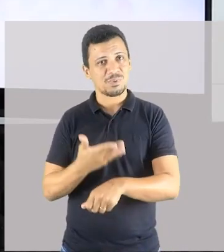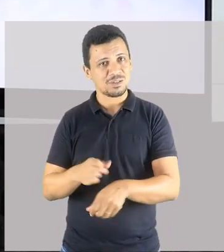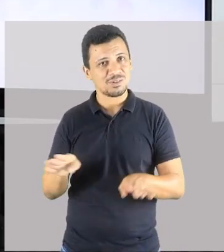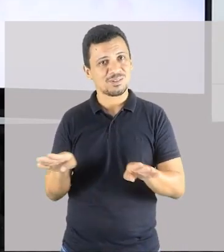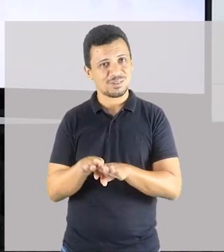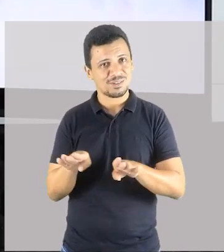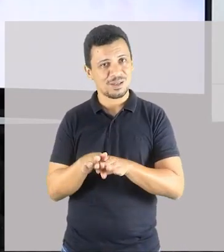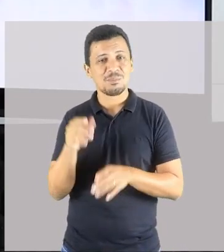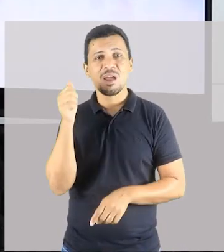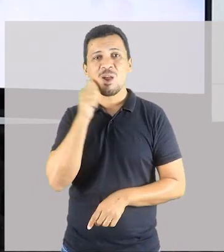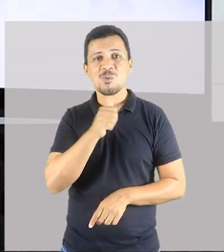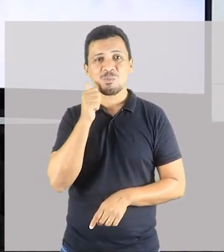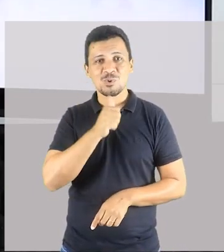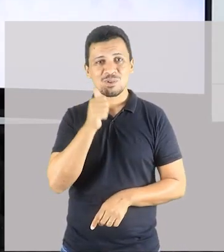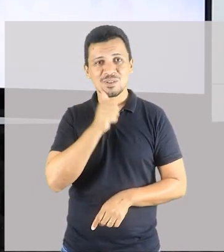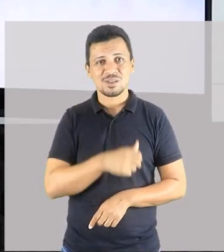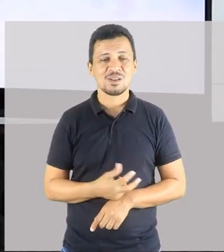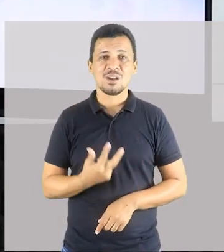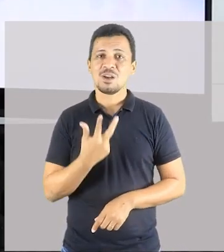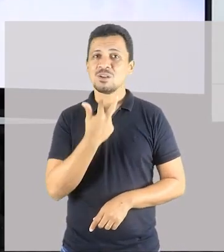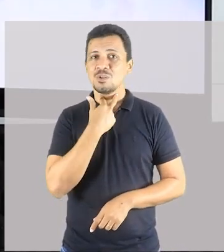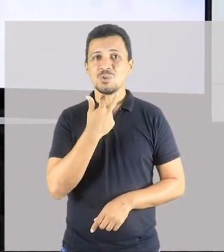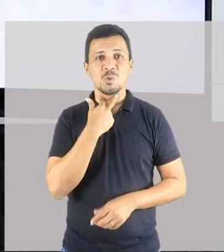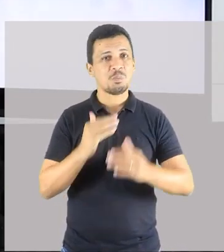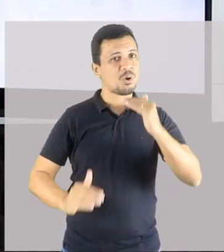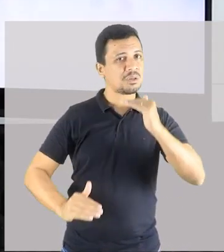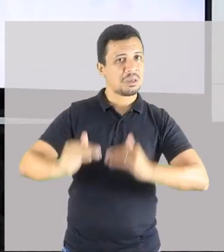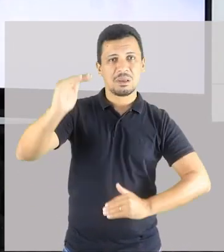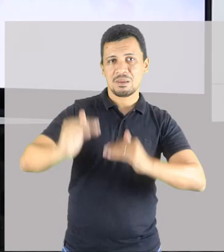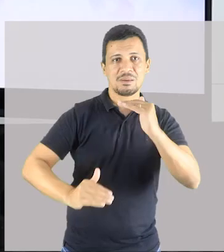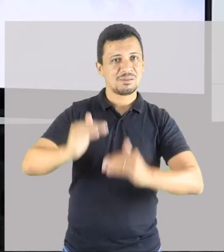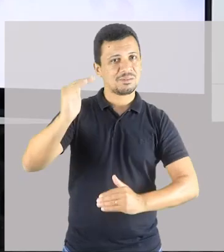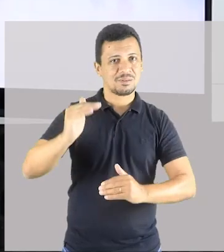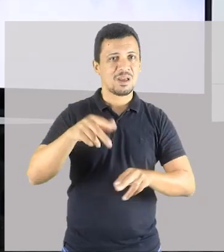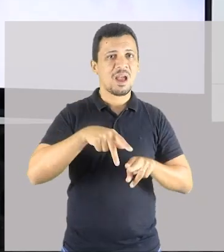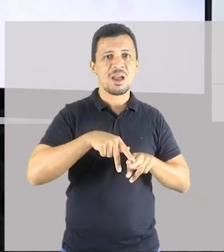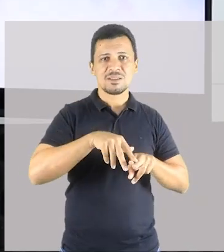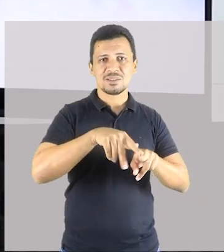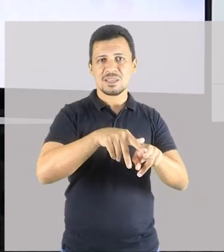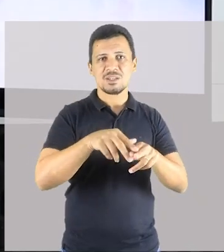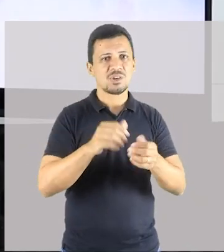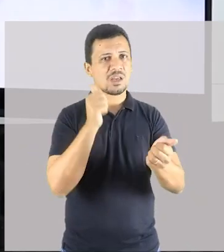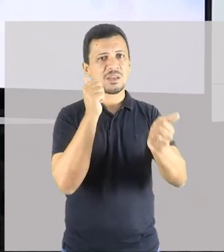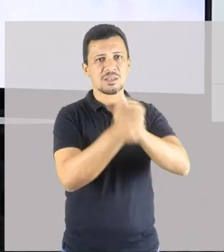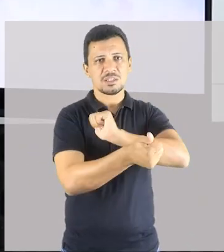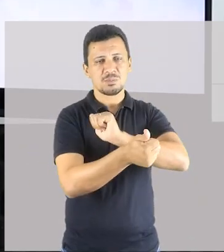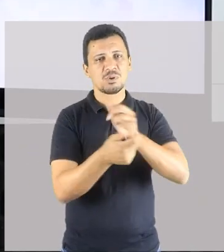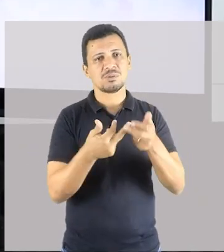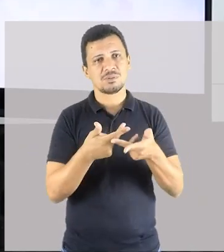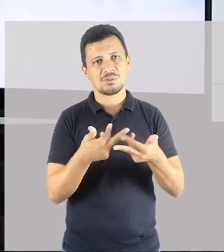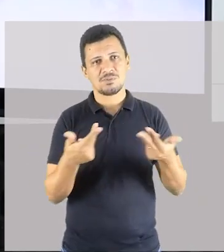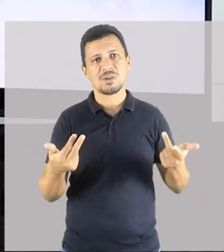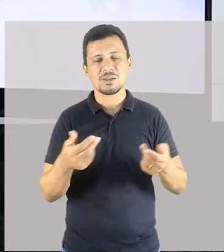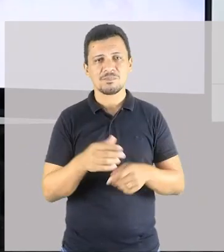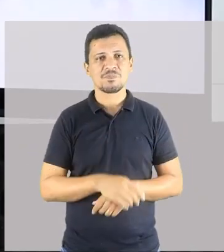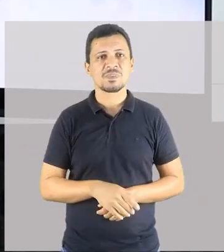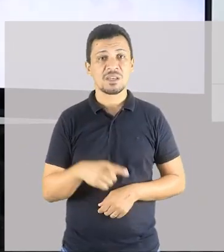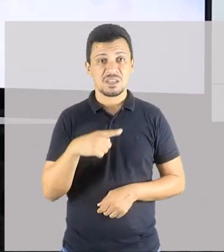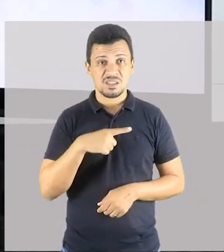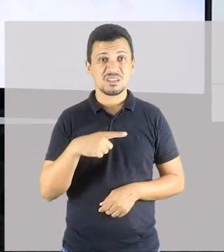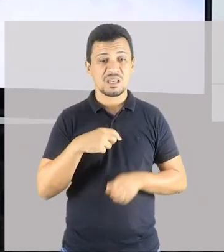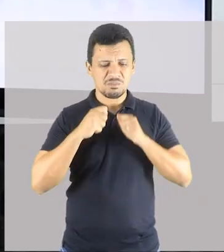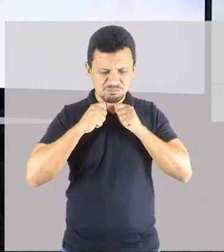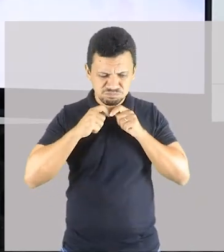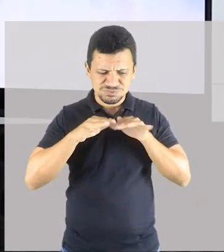meninas e que isso não pode ocorrer tanto no skate quanto nos demais esportes. Então ele vem se propagando,